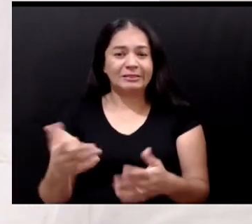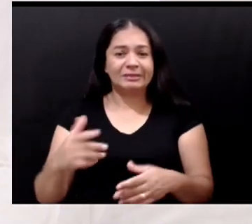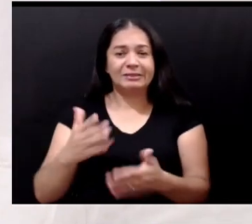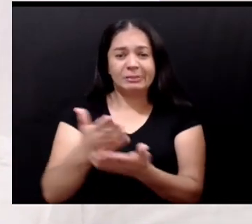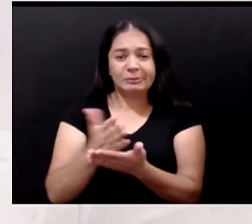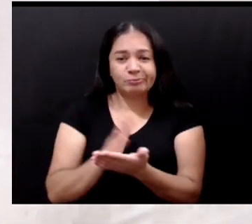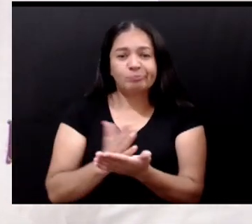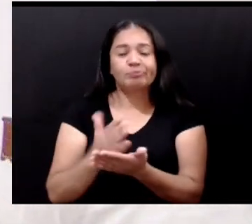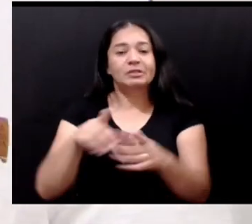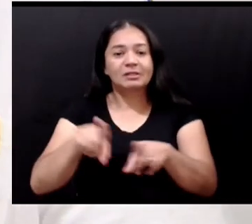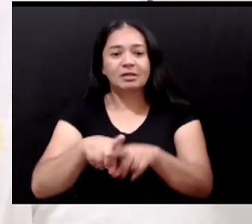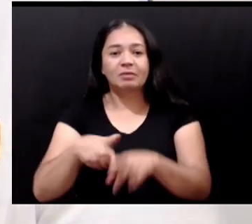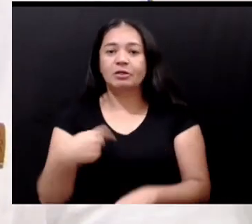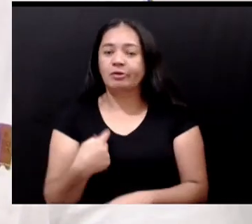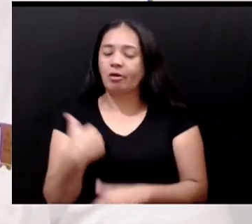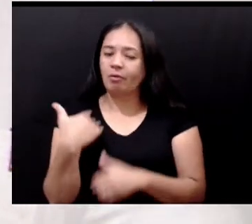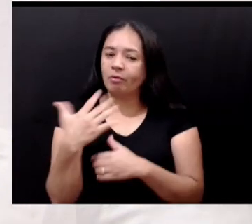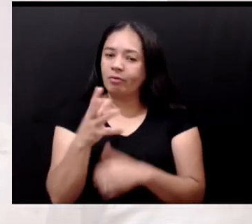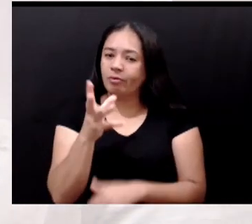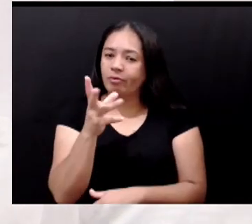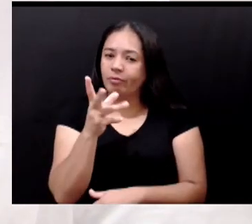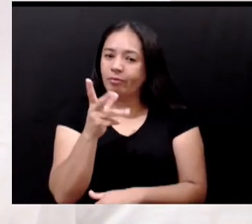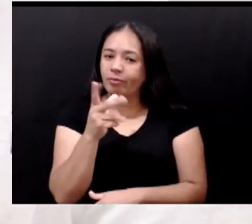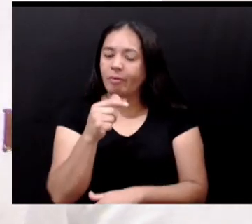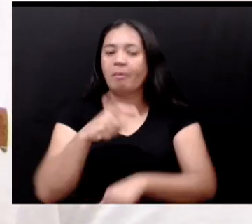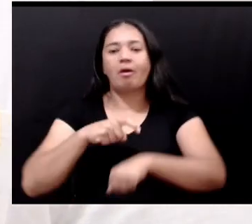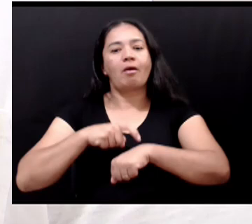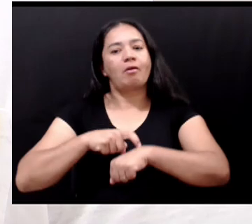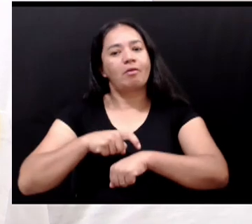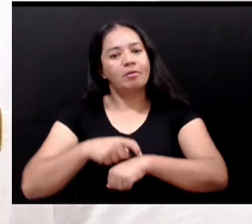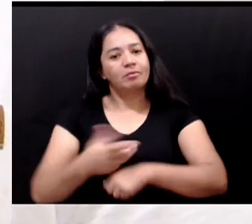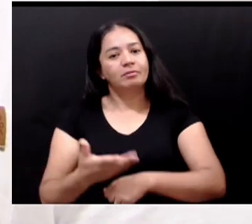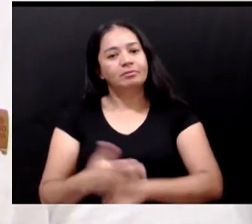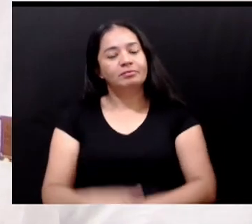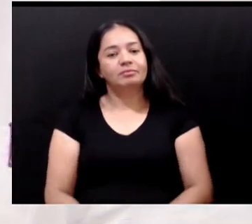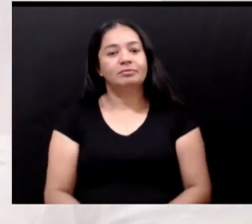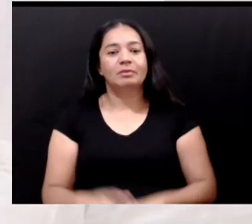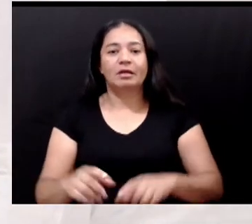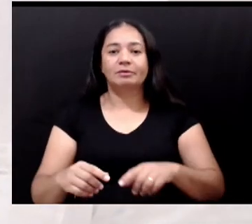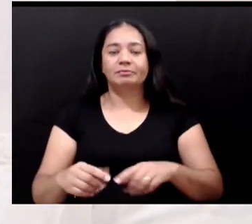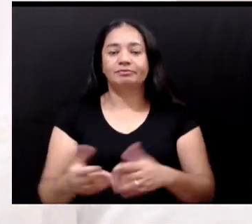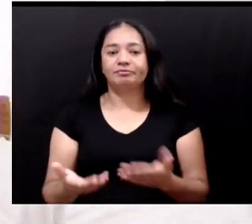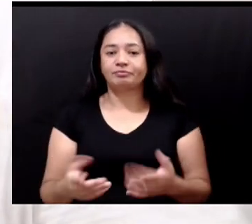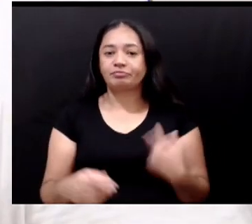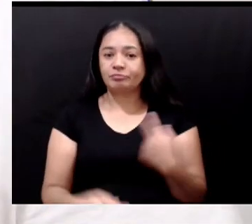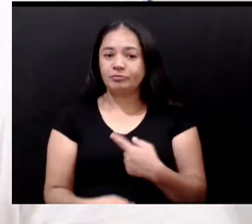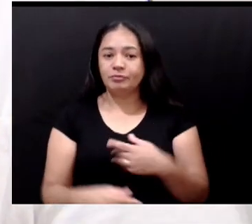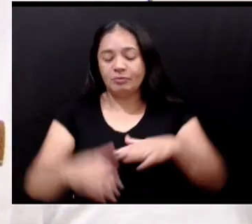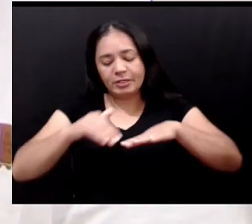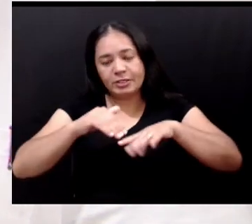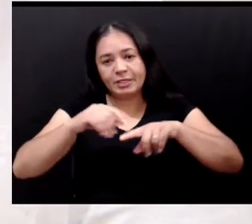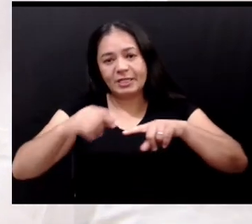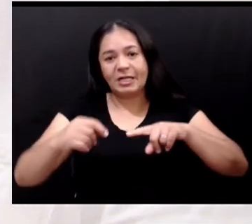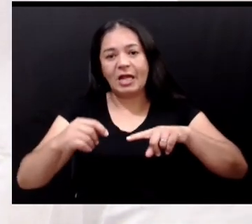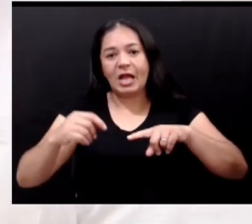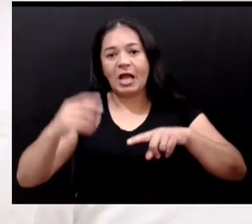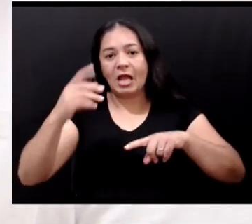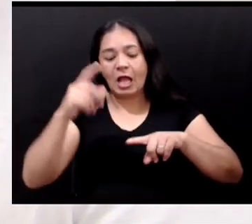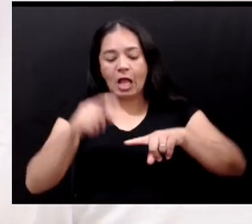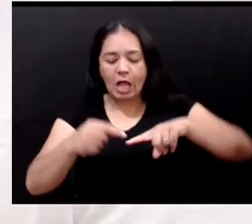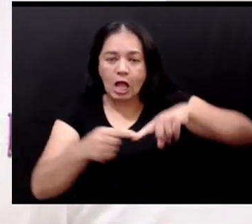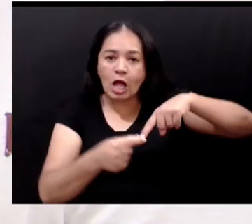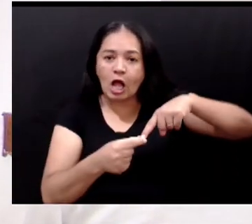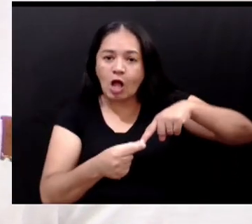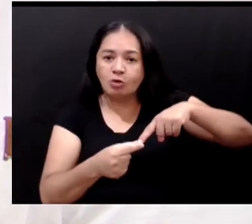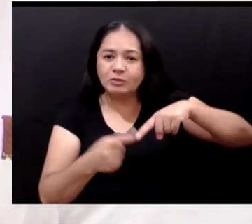leva bastante tempo. A unha encravada, a gente tira o pedaço de unha que está causando o problema,